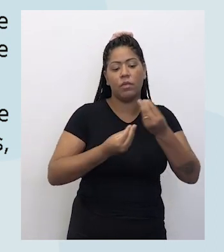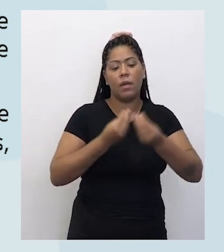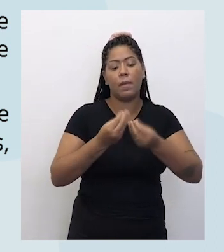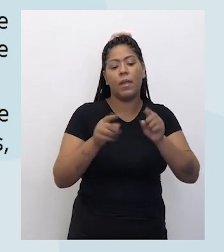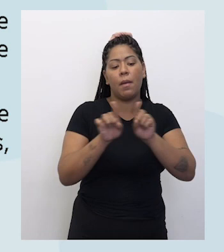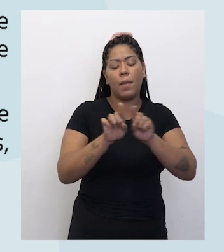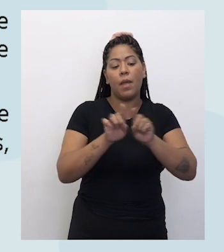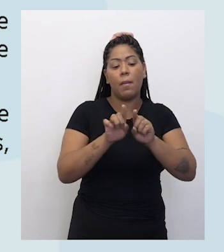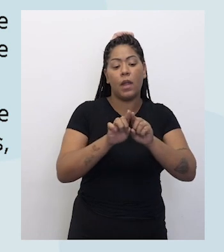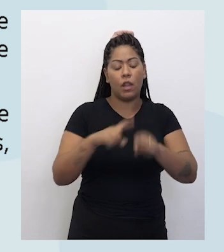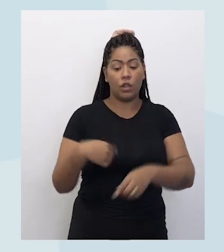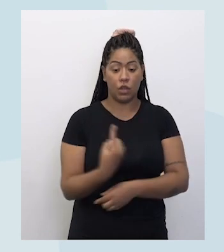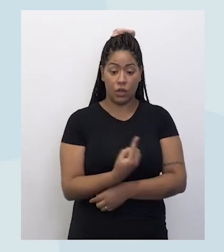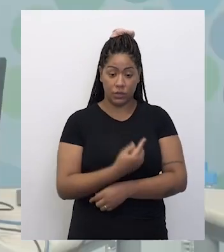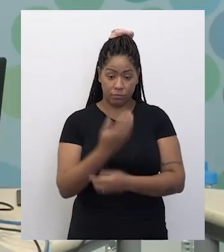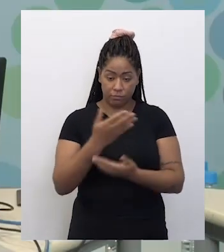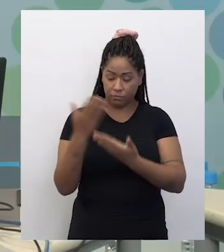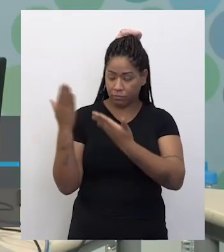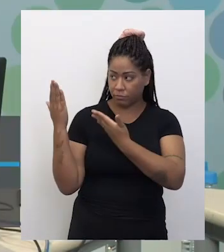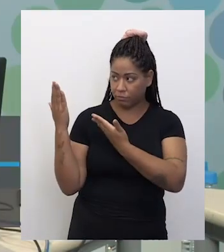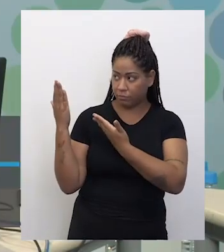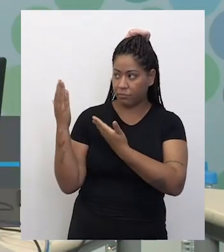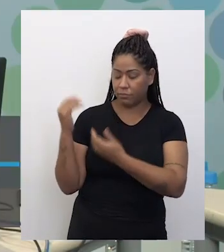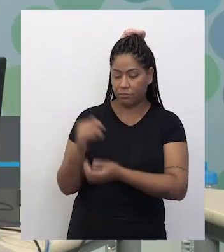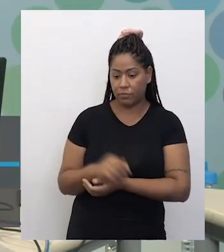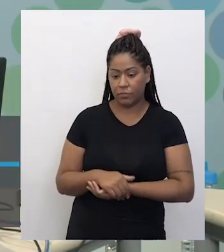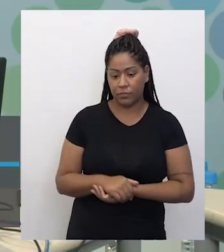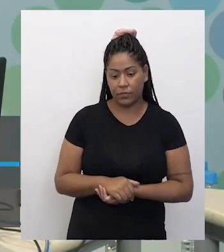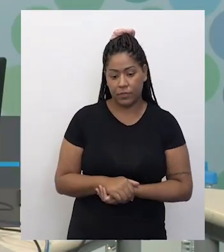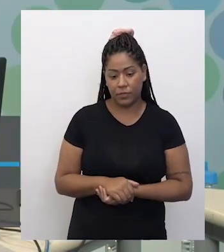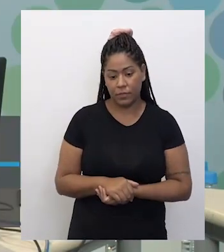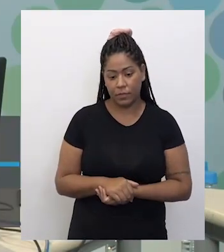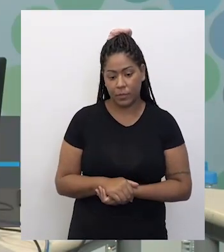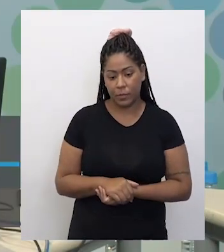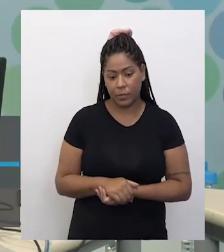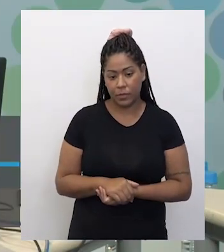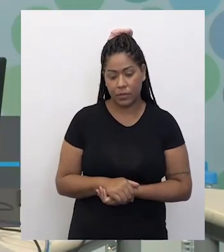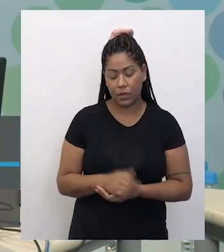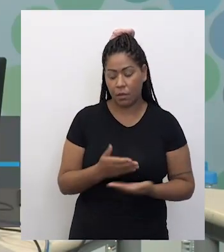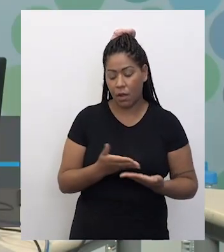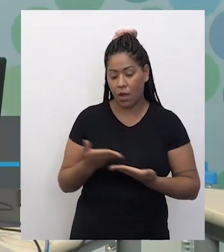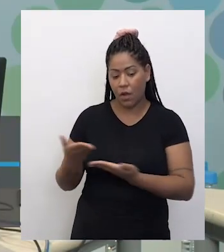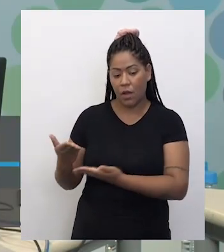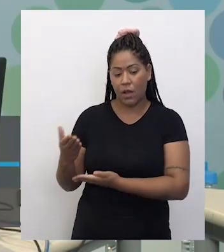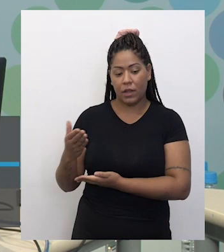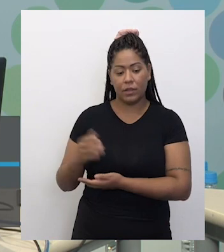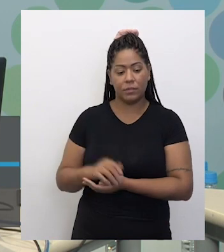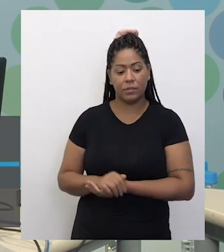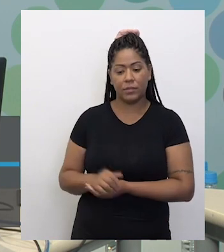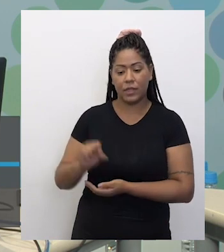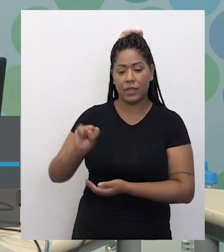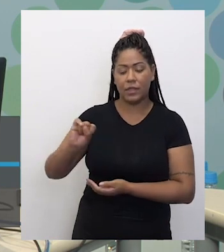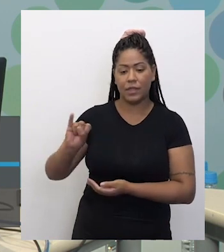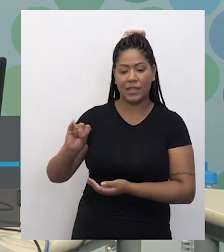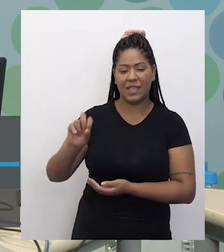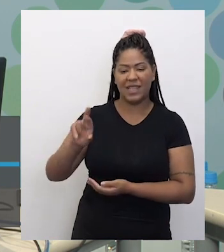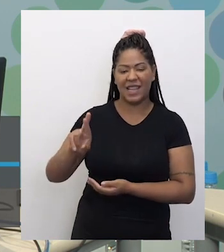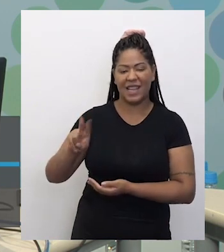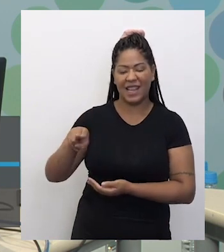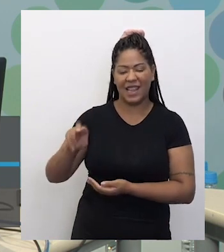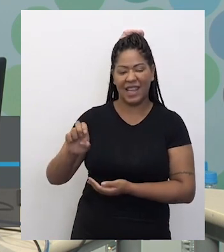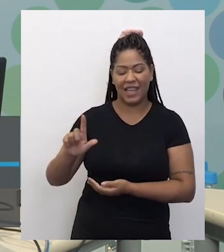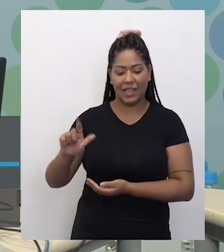consumo conscientes. E aí eu passo para a nossa professora Silene, que será a professora dessa aula, que vai falar